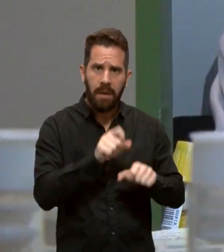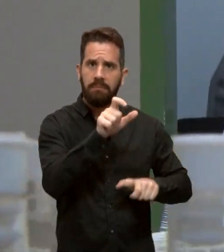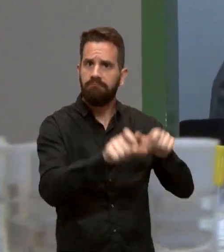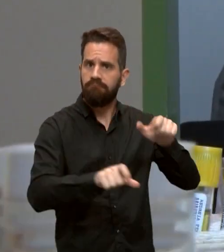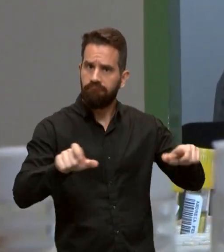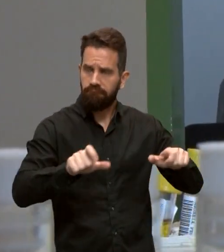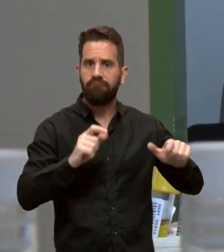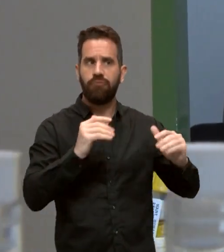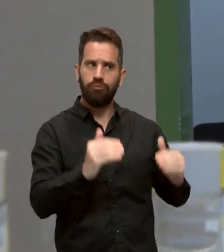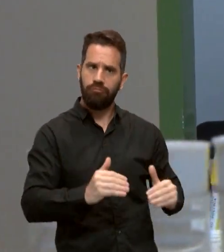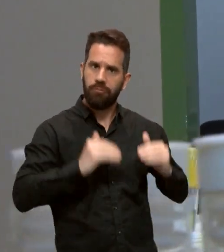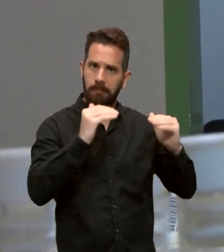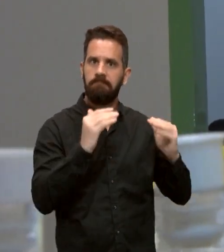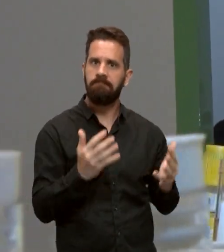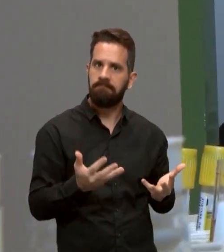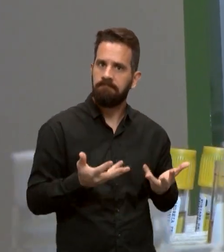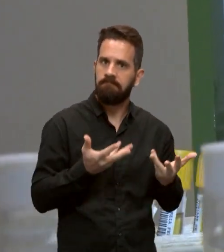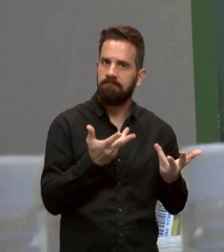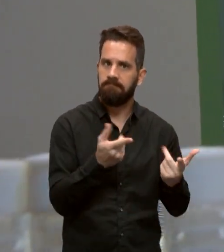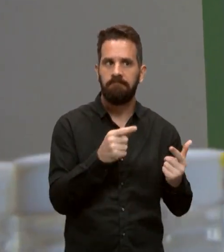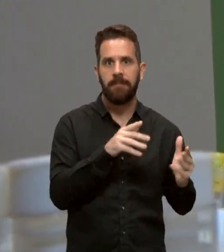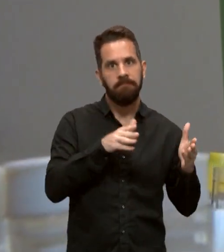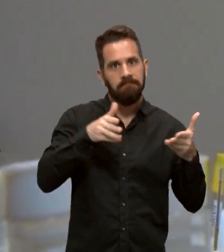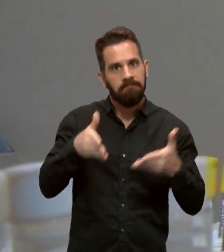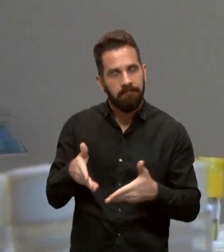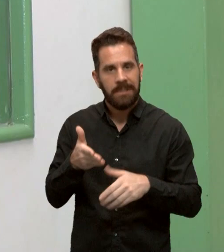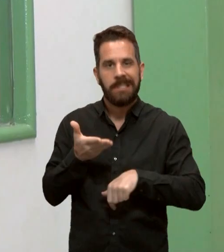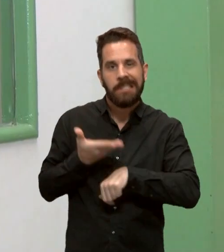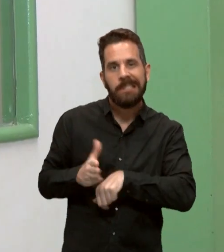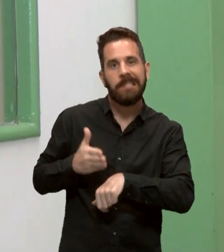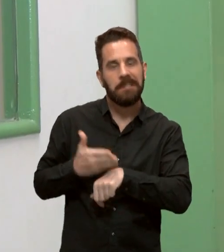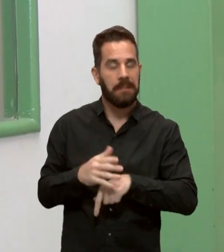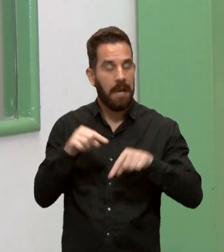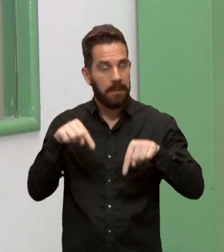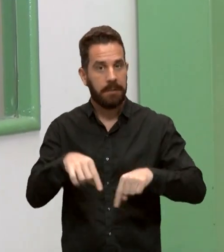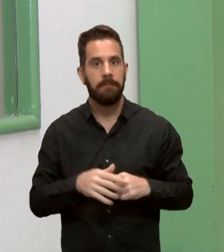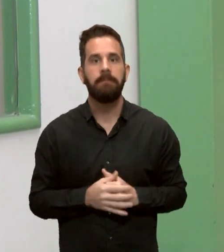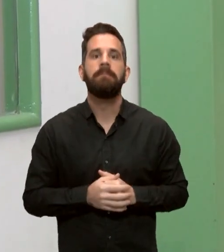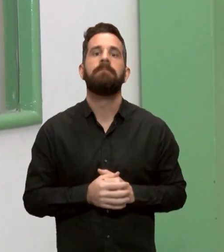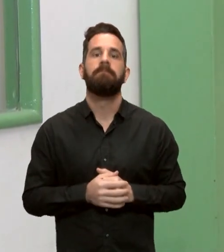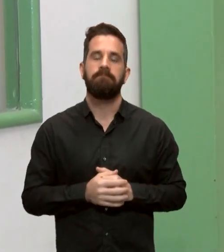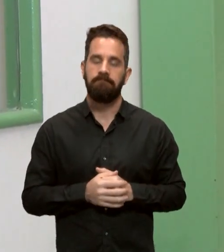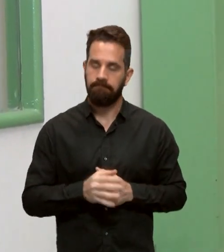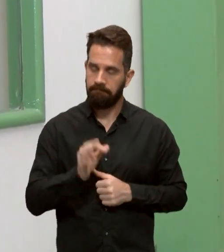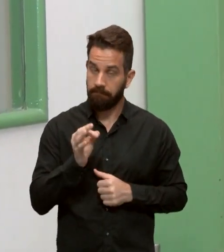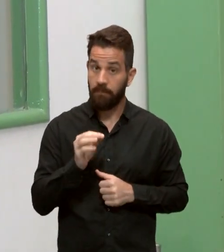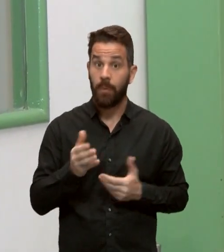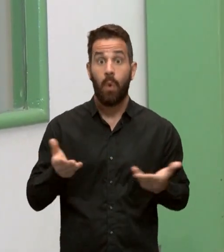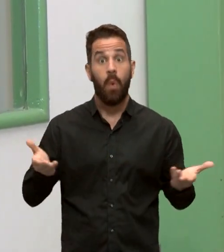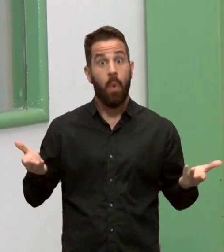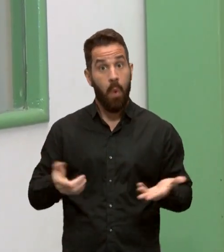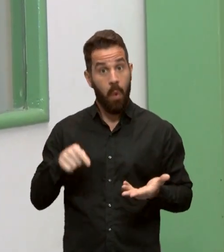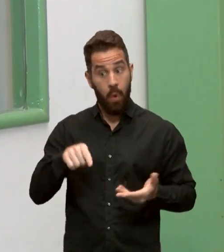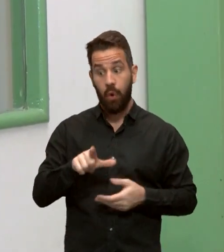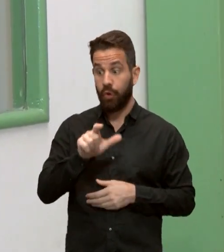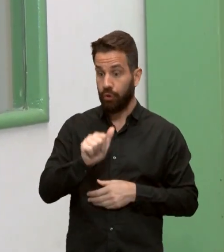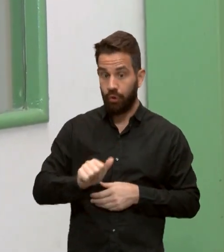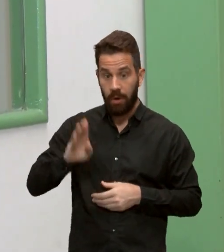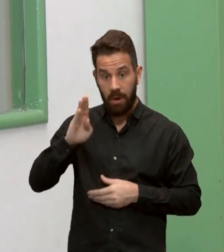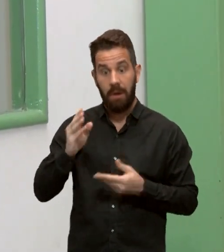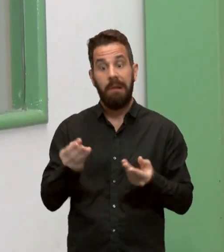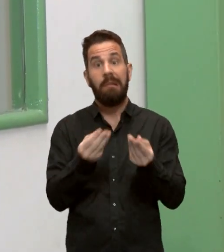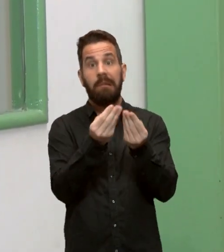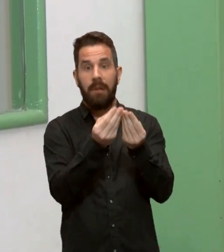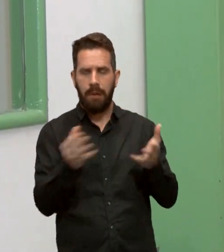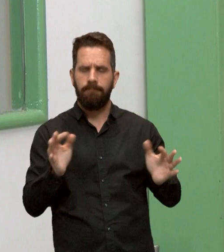que estão aqui se especializando, se graduando? Então, hoje o laboratório ele oferece um estágio